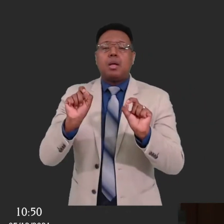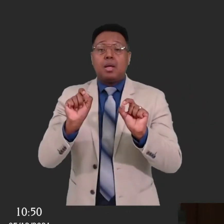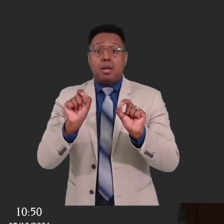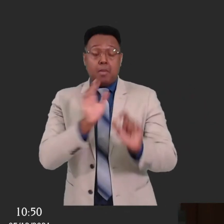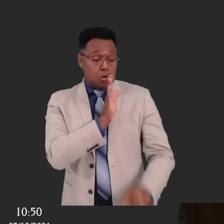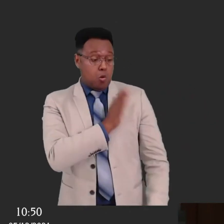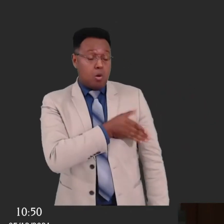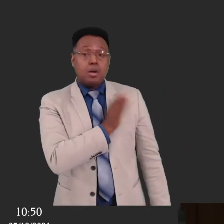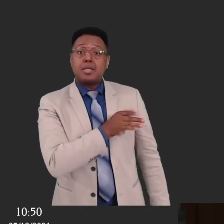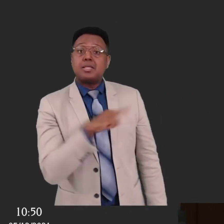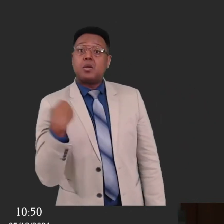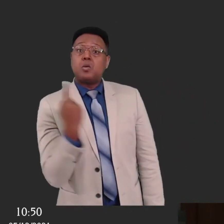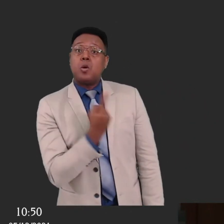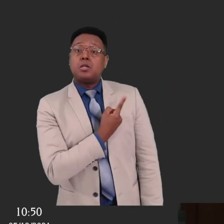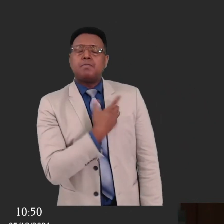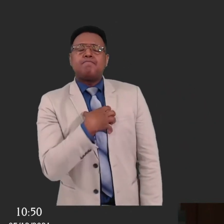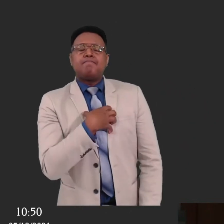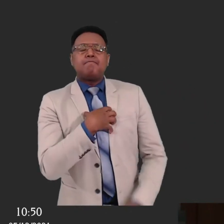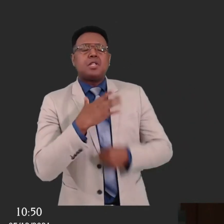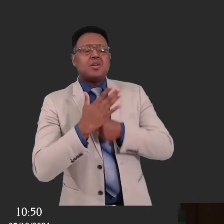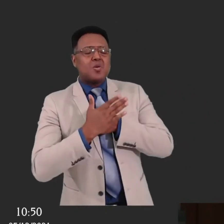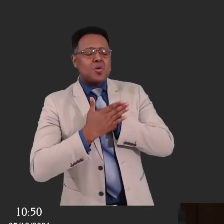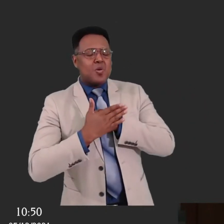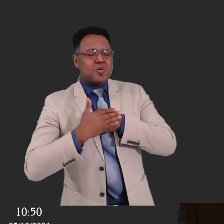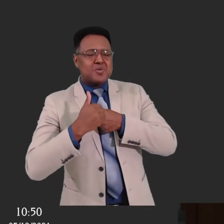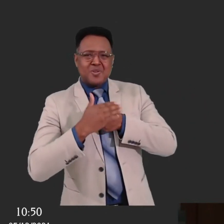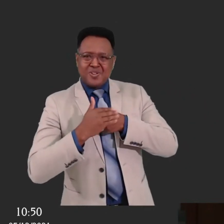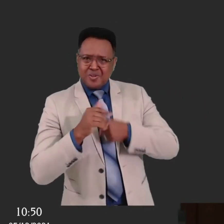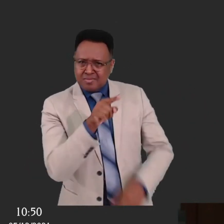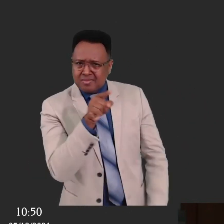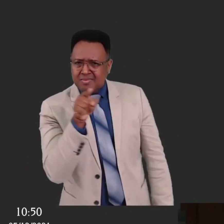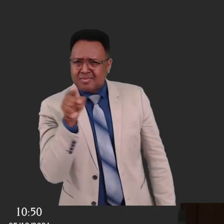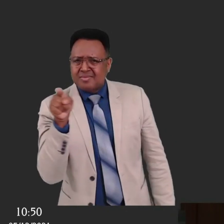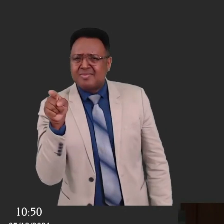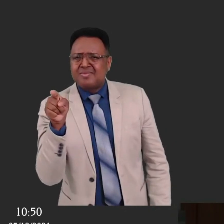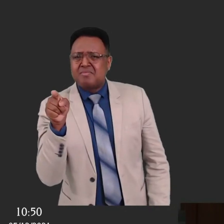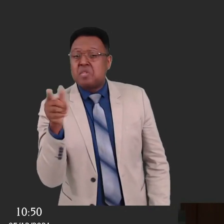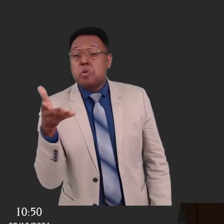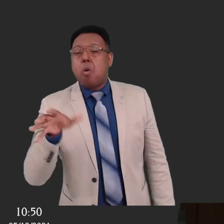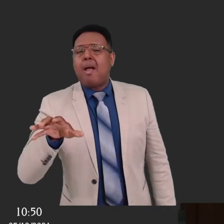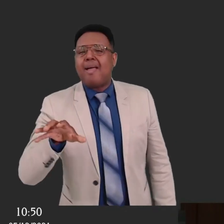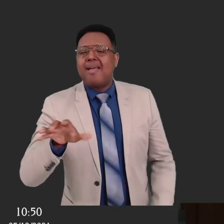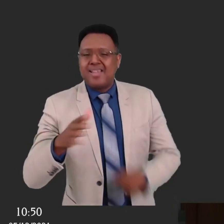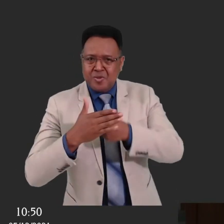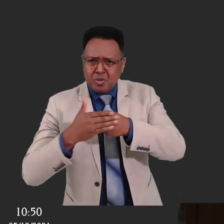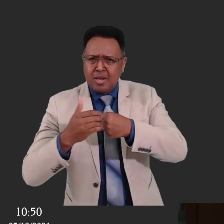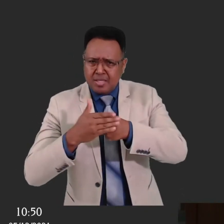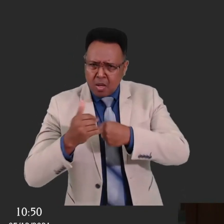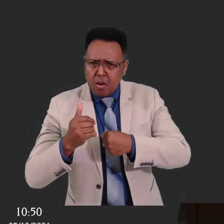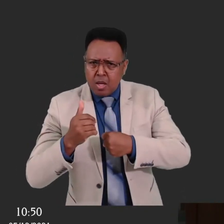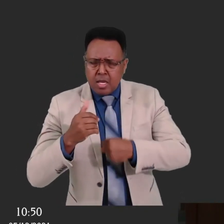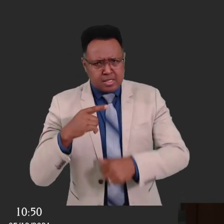corações sejam consolados. Quem é que não quer consolação? Será que tem alguém aqui que não